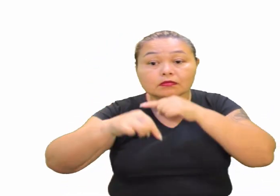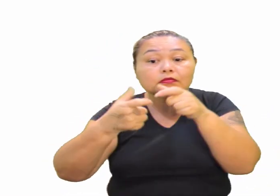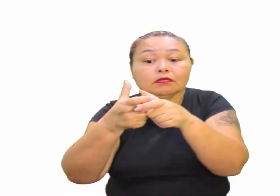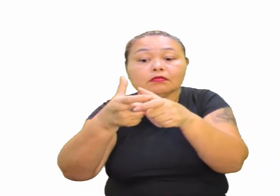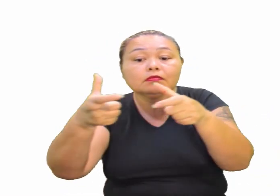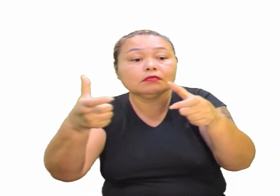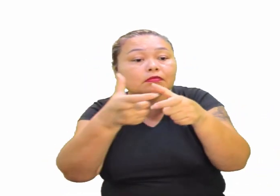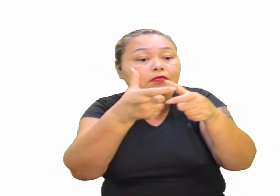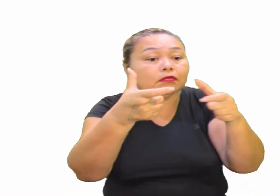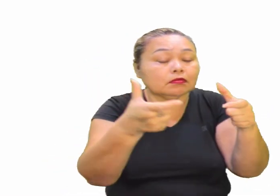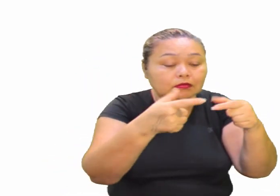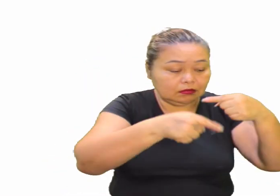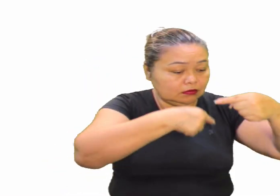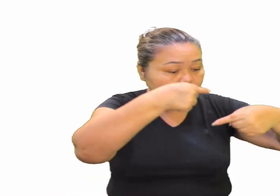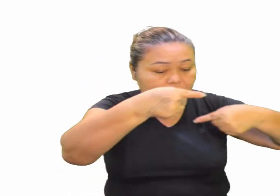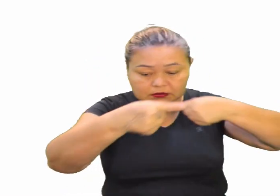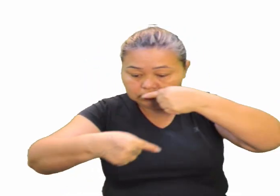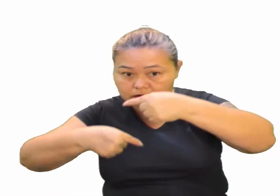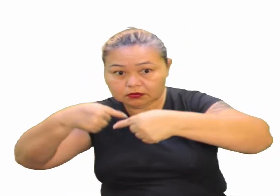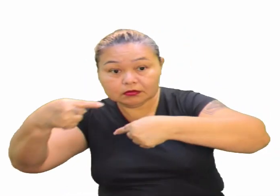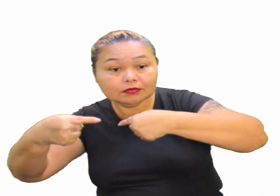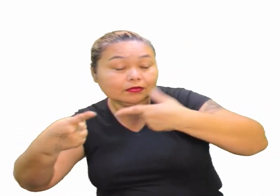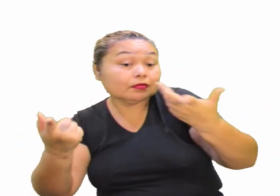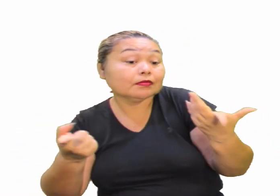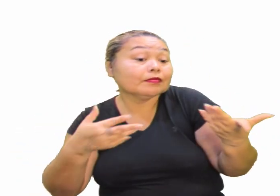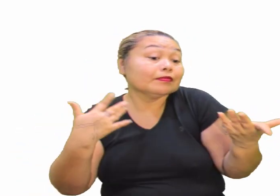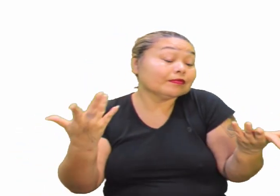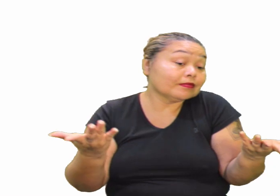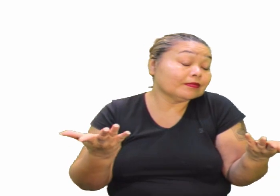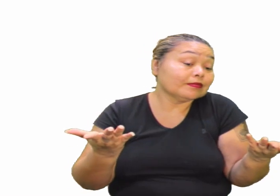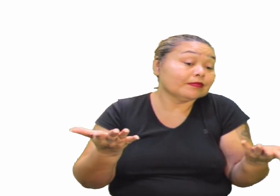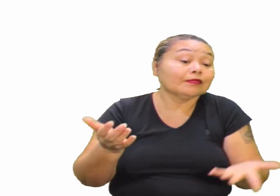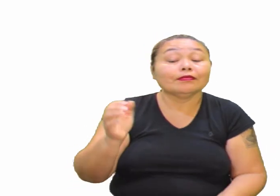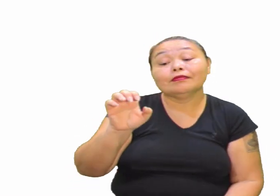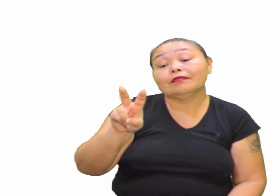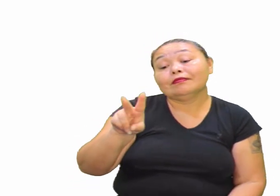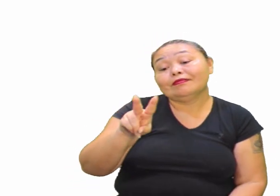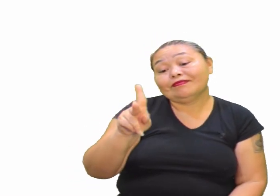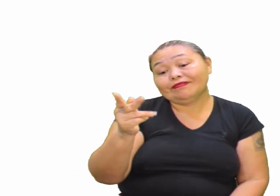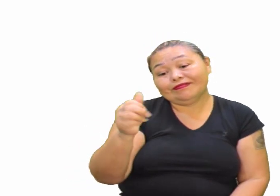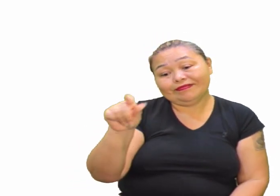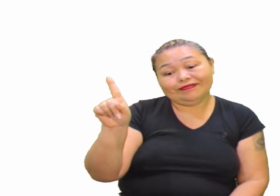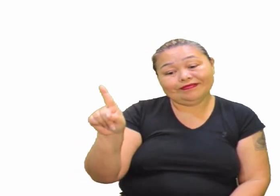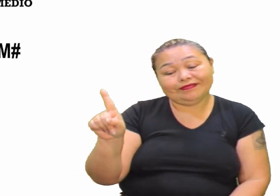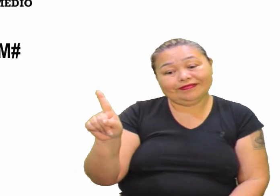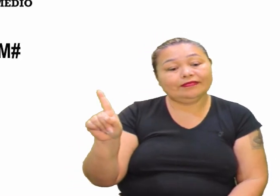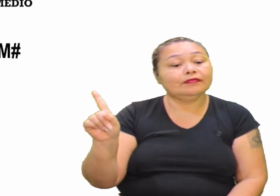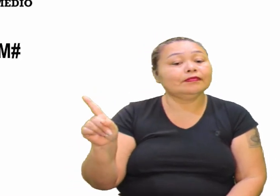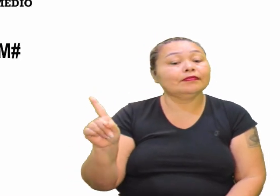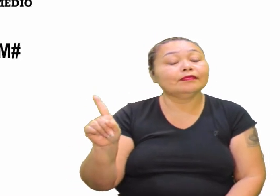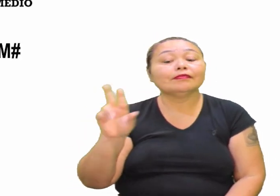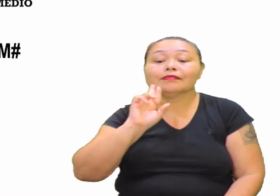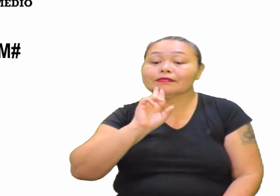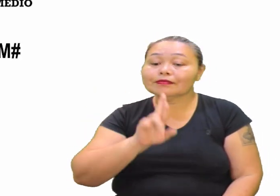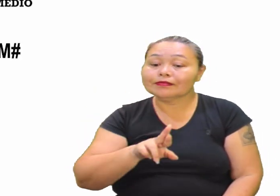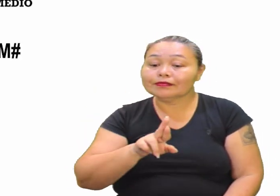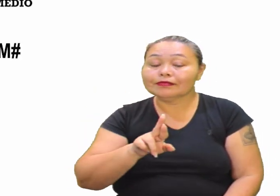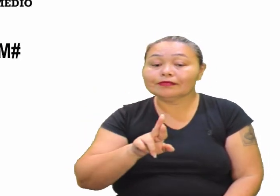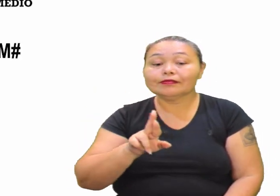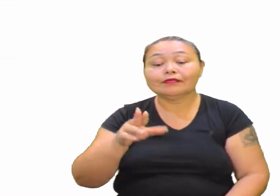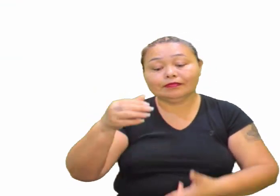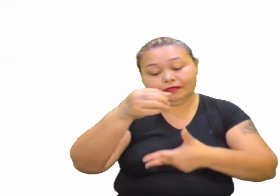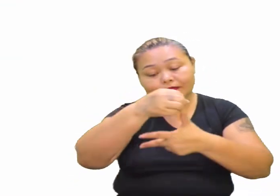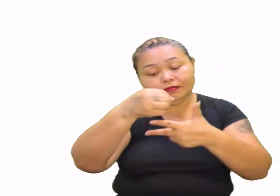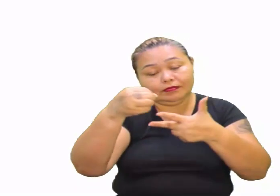grande número de descendência. Qual foi esse, pessoal? Ervilha, né? A resposta. E o nosso Enem aí,